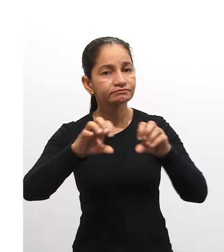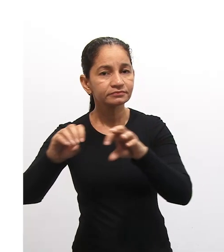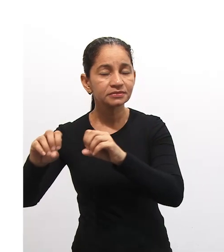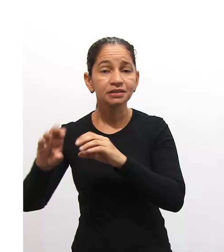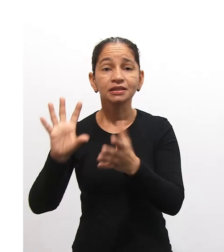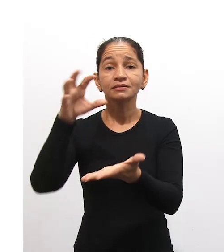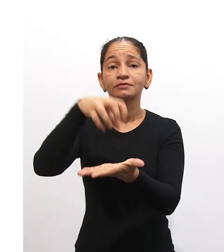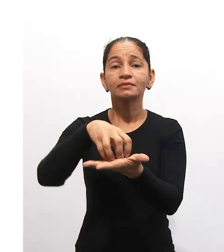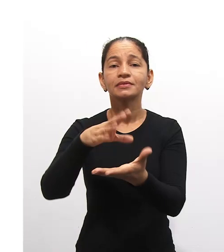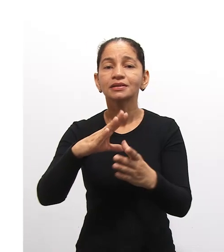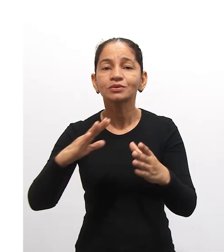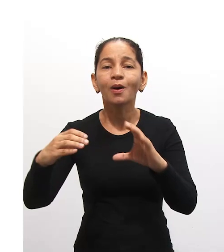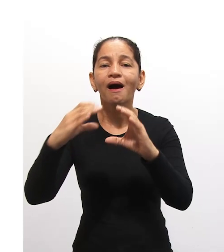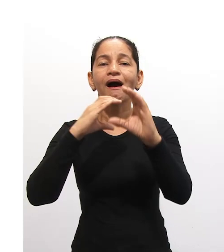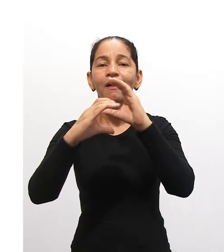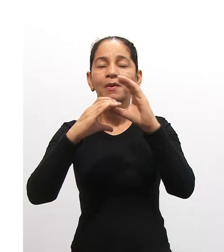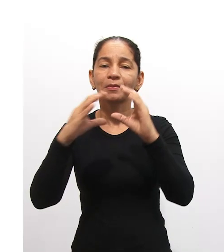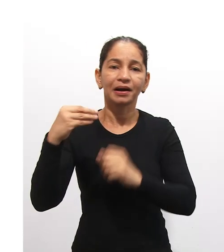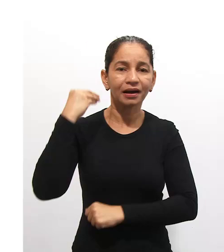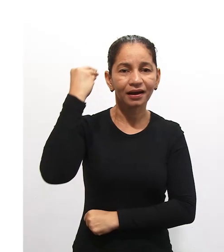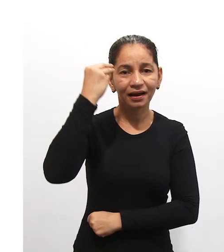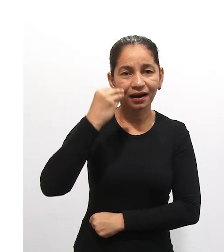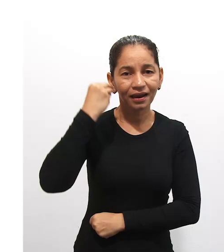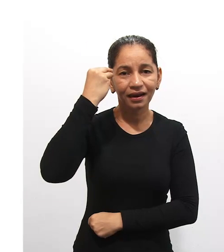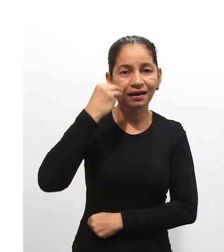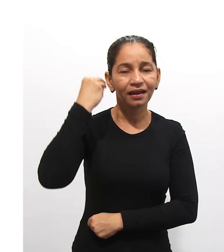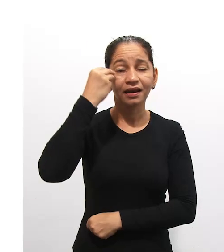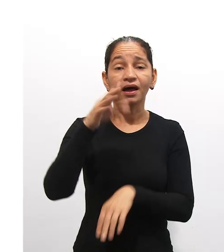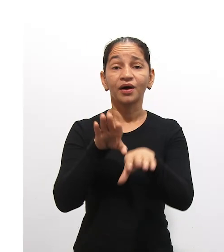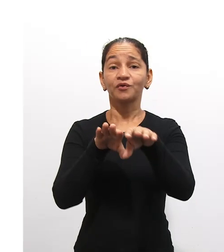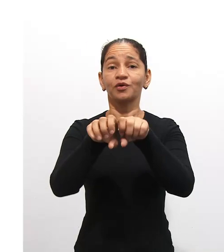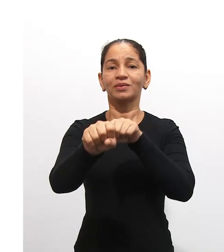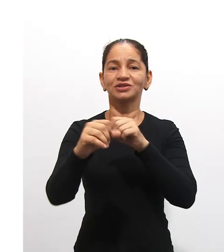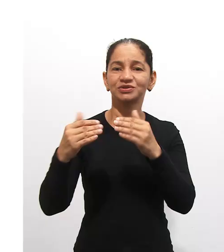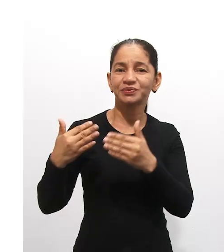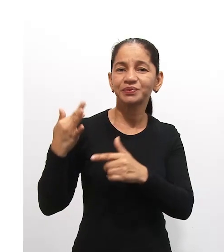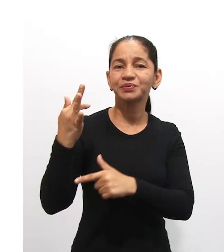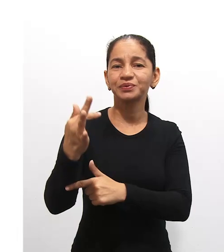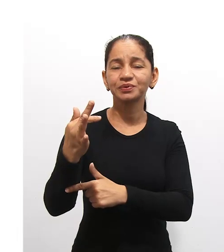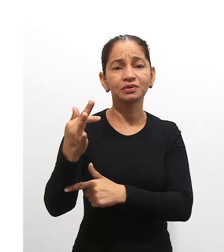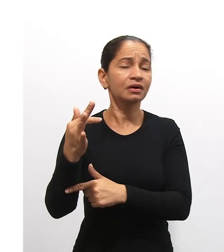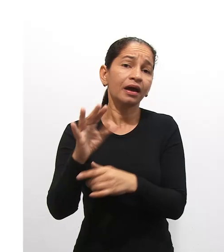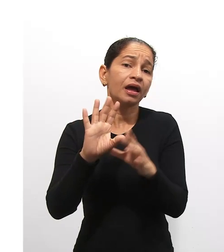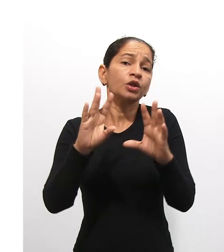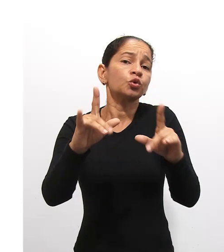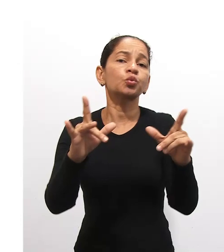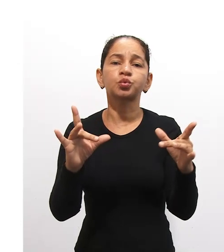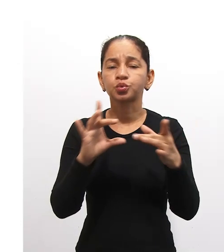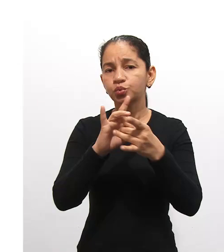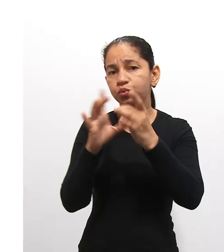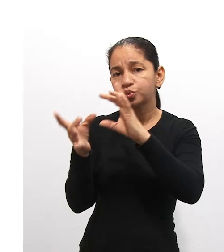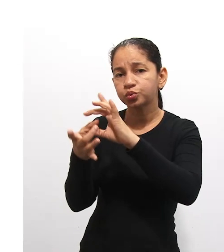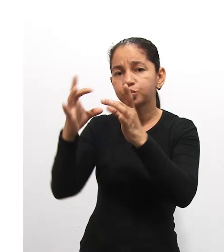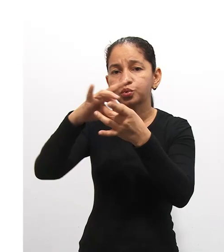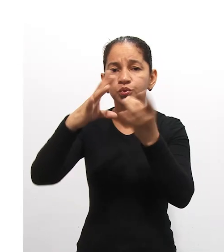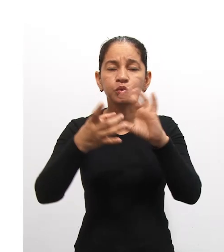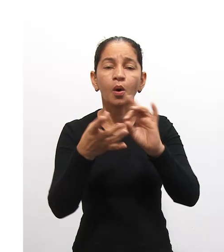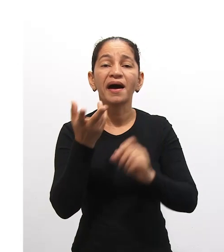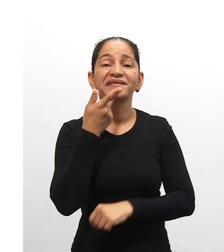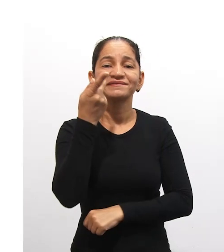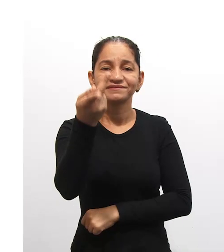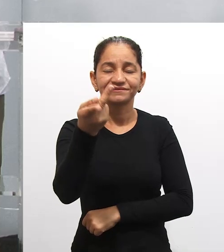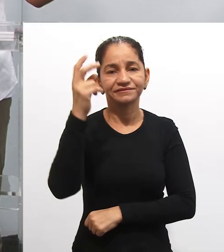elemento central para as experiências formativas. Tá? É um conjunto. Tá? Quando a gente fala